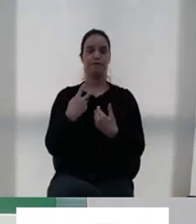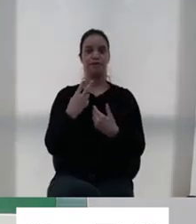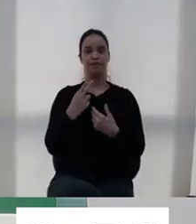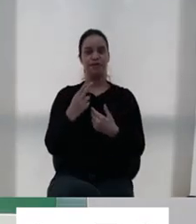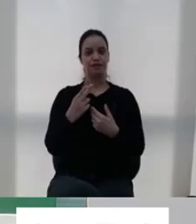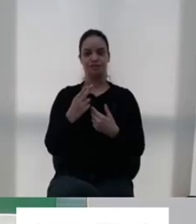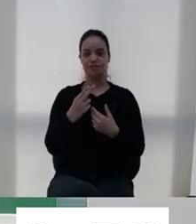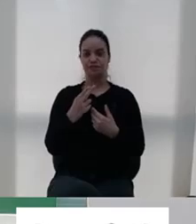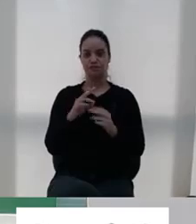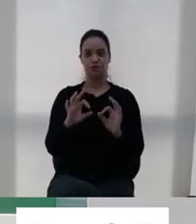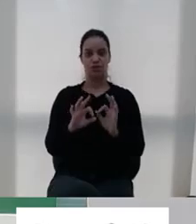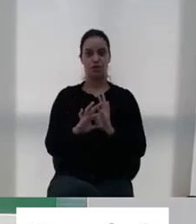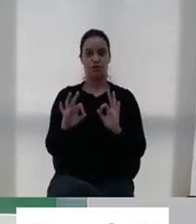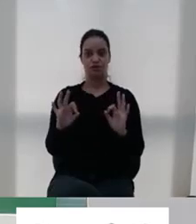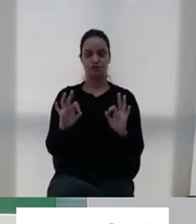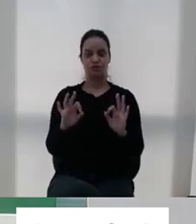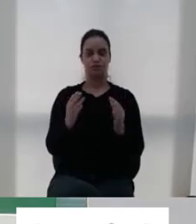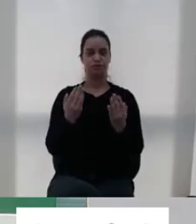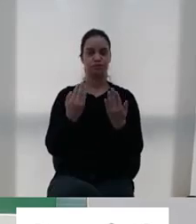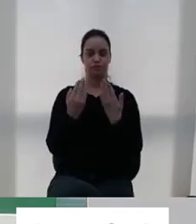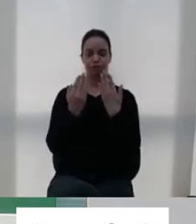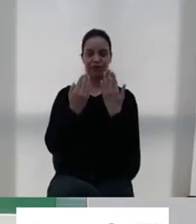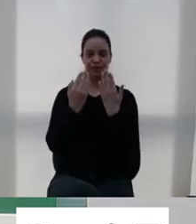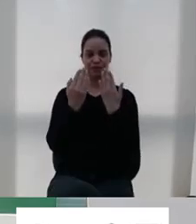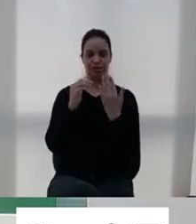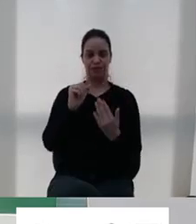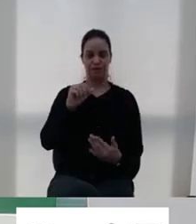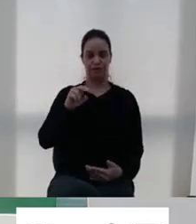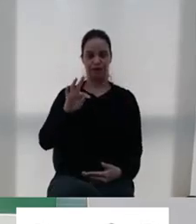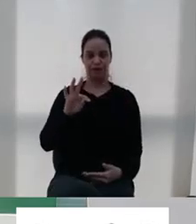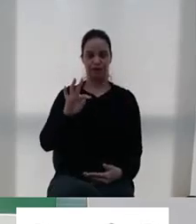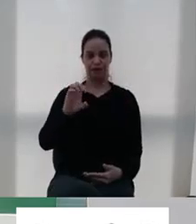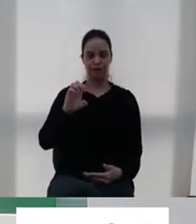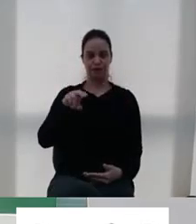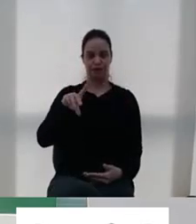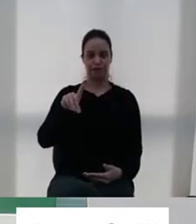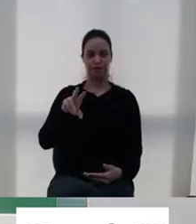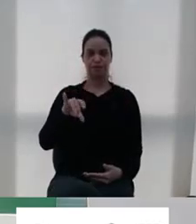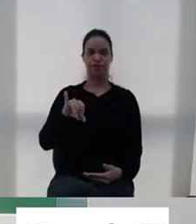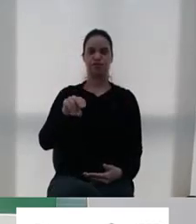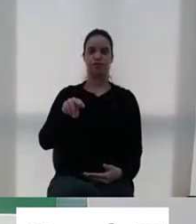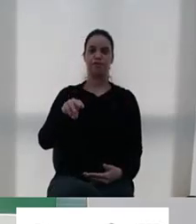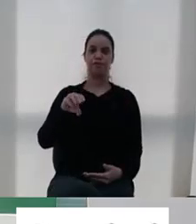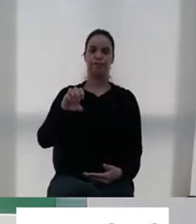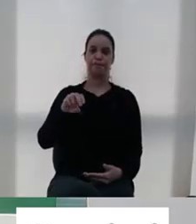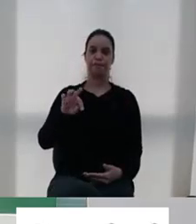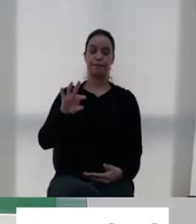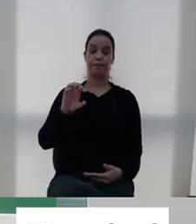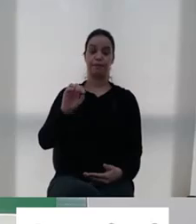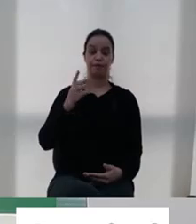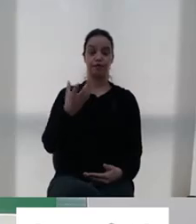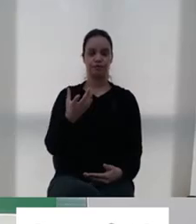ganho imenso para o atendimento, e os próprios usuários tiveram um ganho imenso. E nesse ponto, queria pedir,